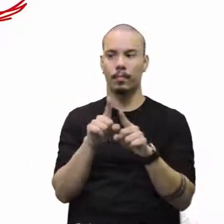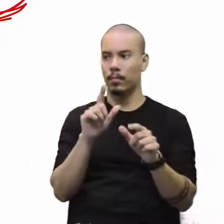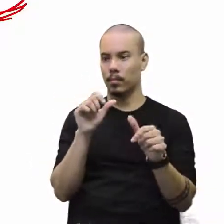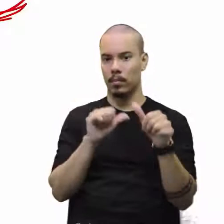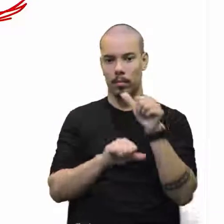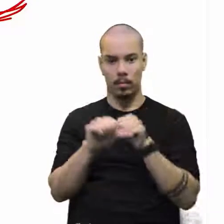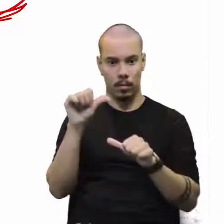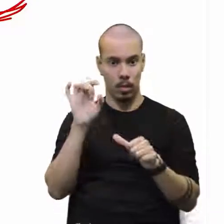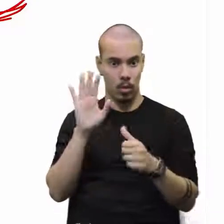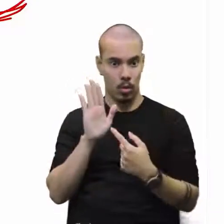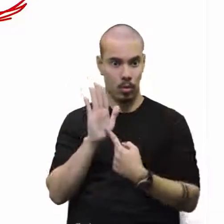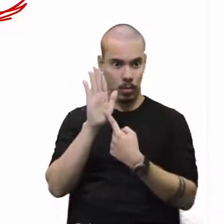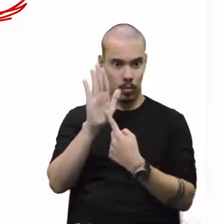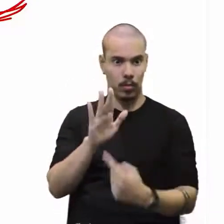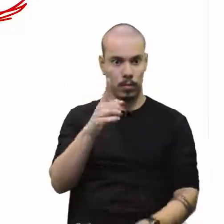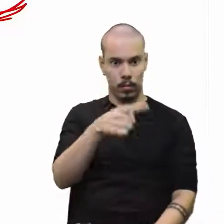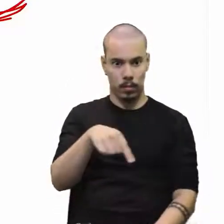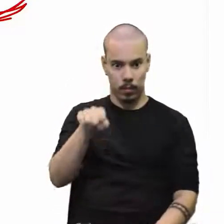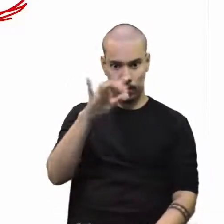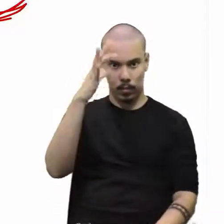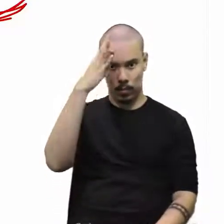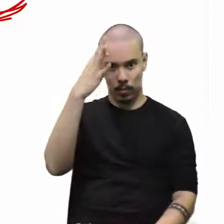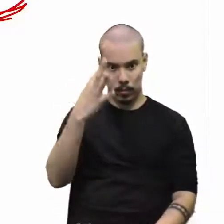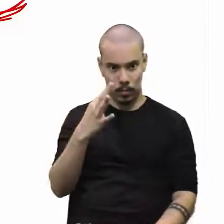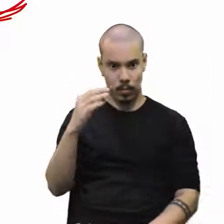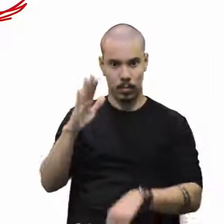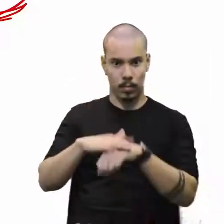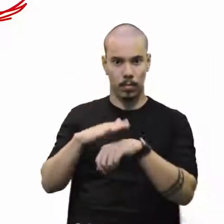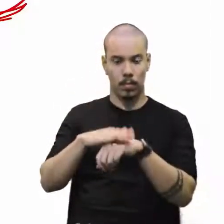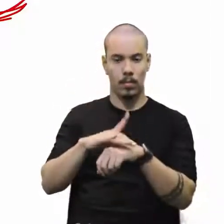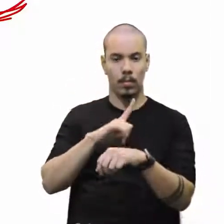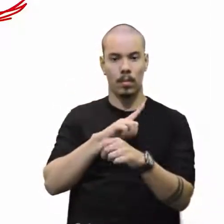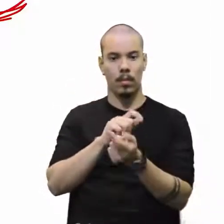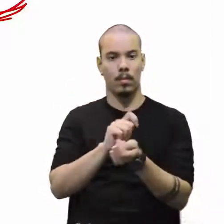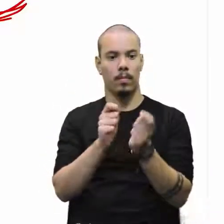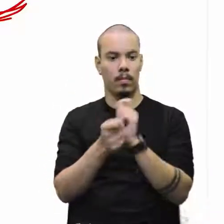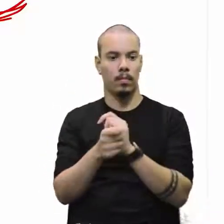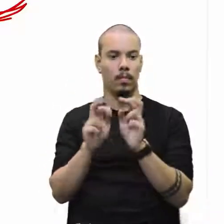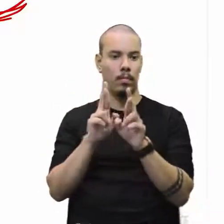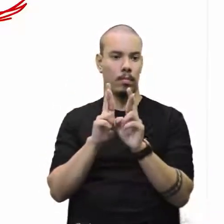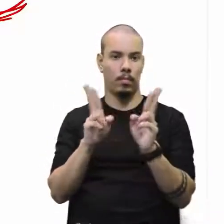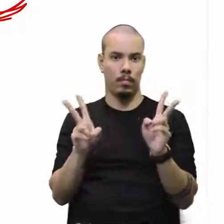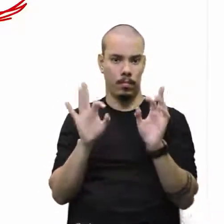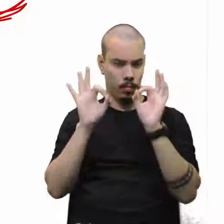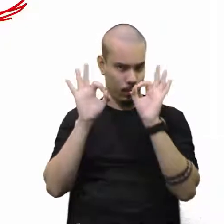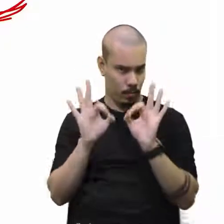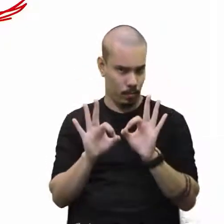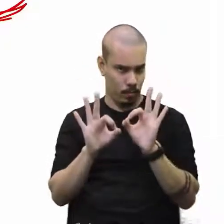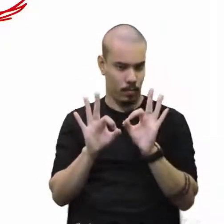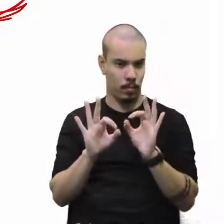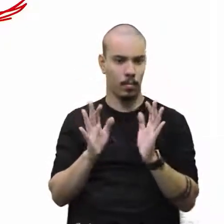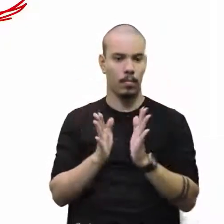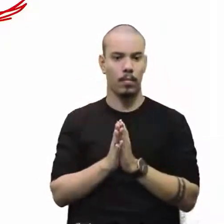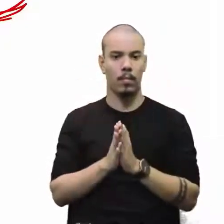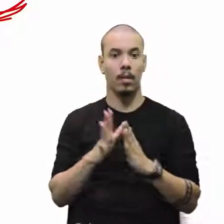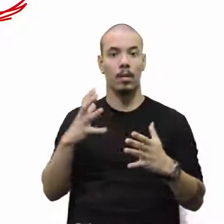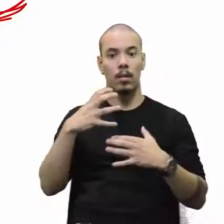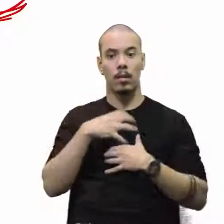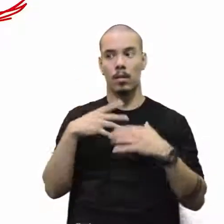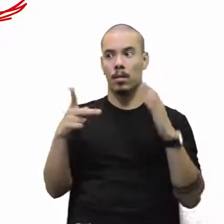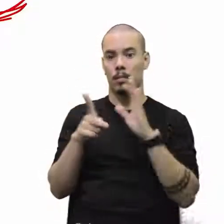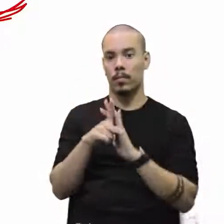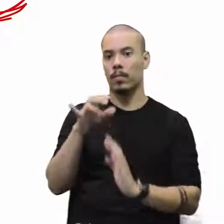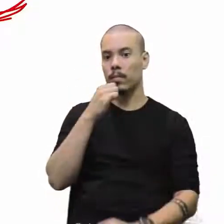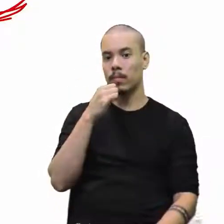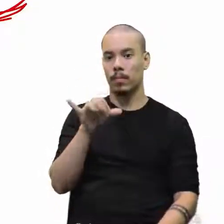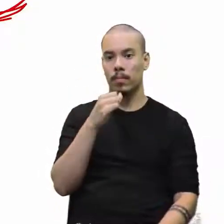Do Só eletroímã. mostrando aqui que É. ele tem essa configuração aqui, né? Ó, sentido da corrente elétrica,